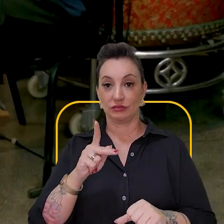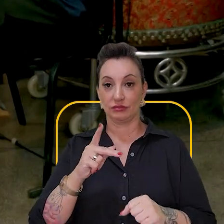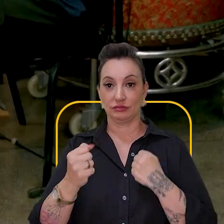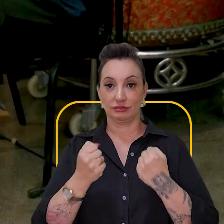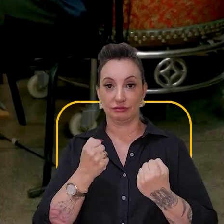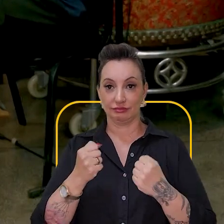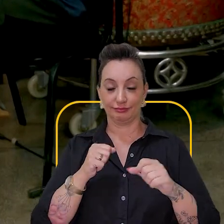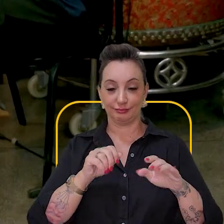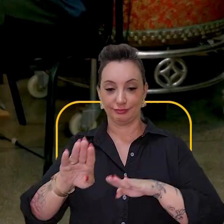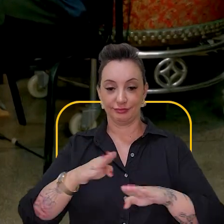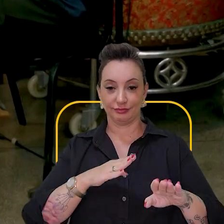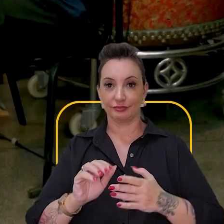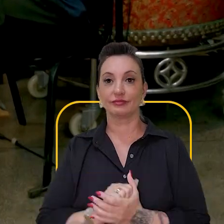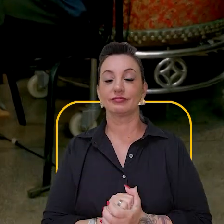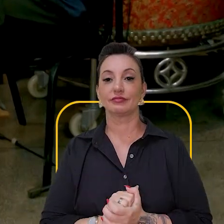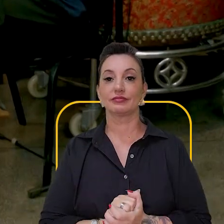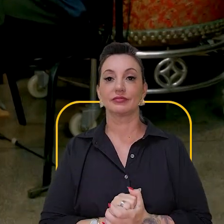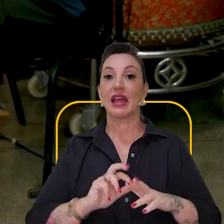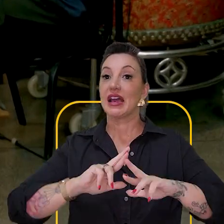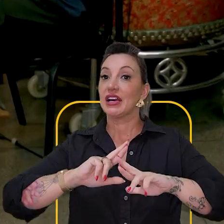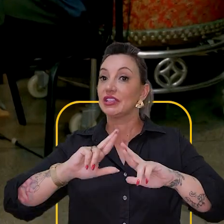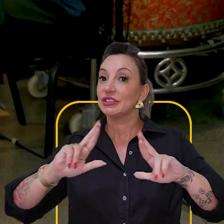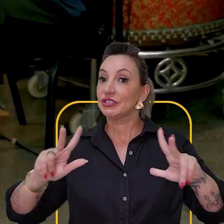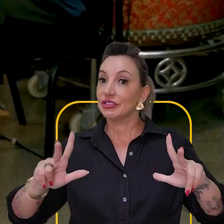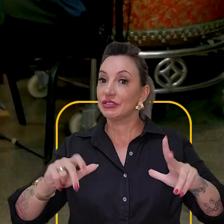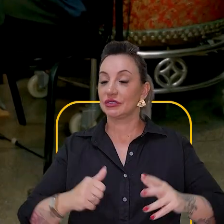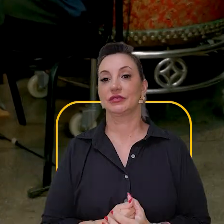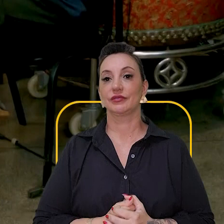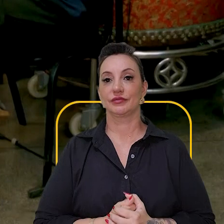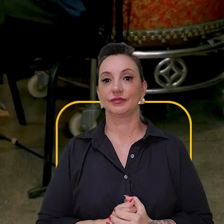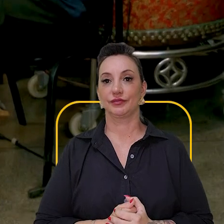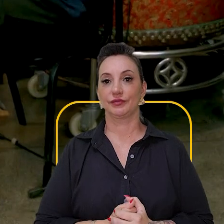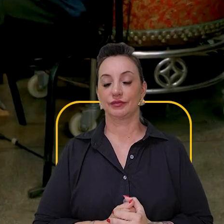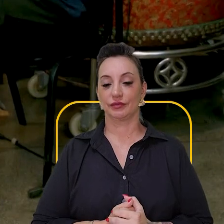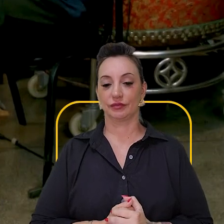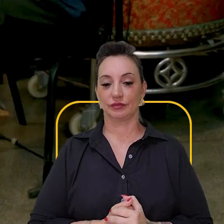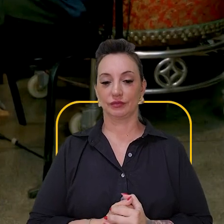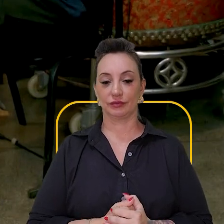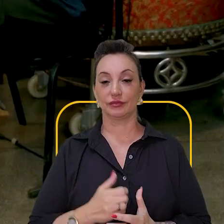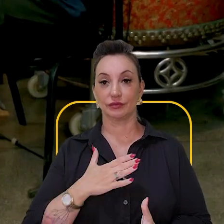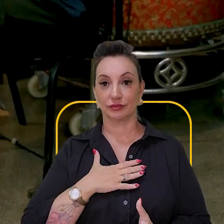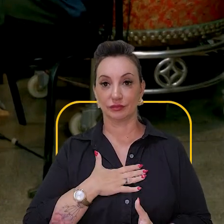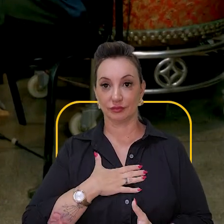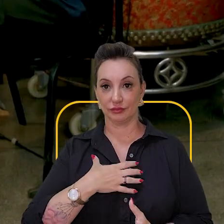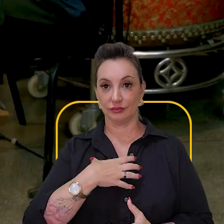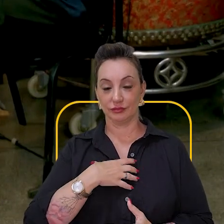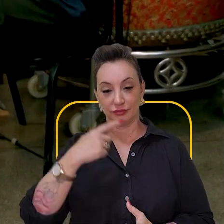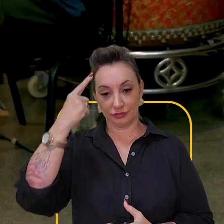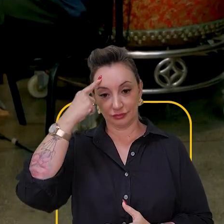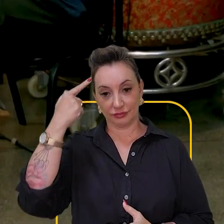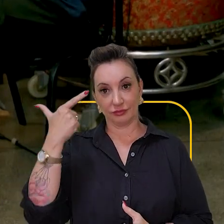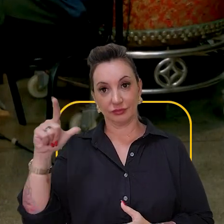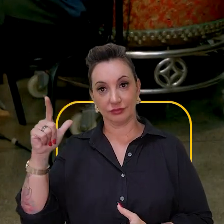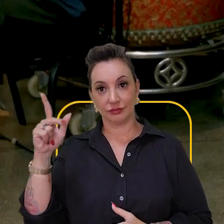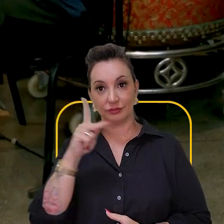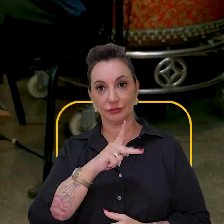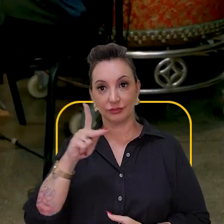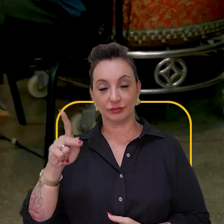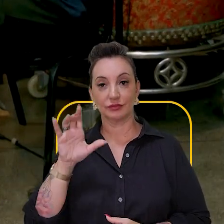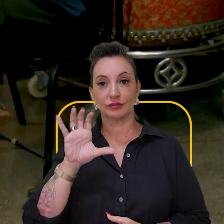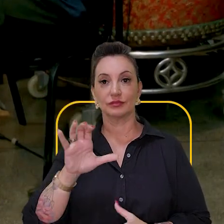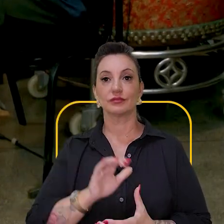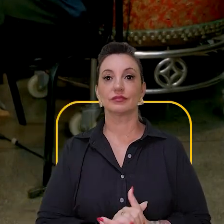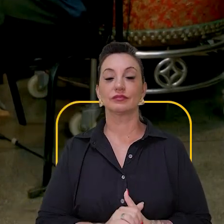kungu aliás deixa eu falar uma grande diferença entre eh minha forma de pensar é dos outros professores é